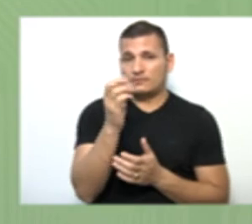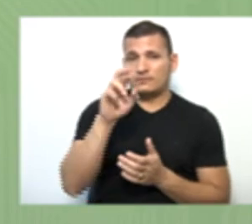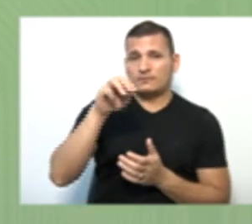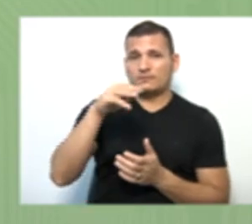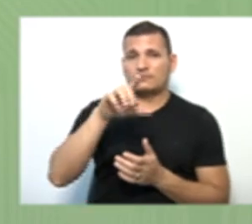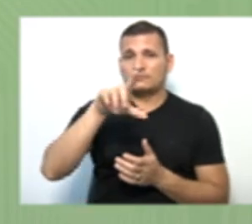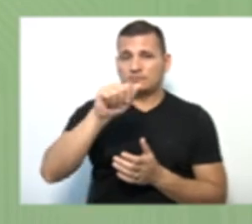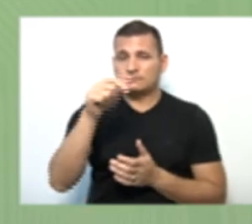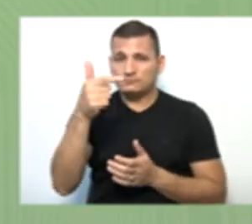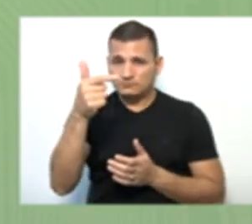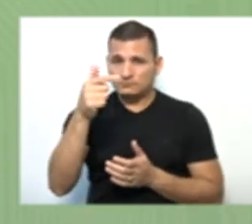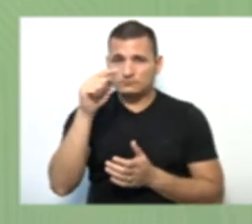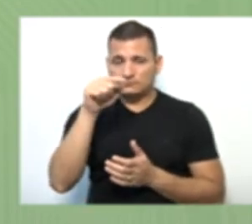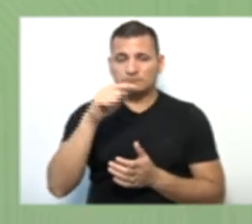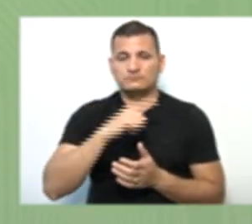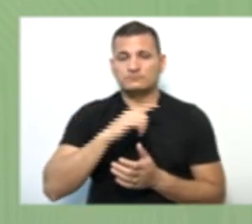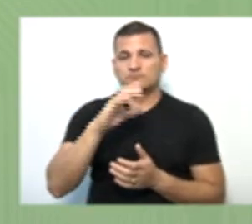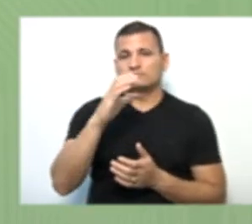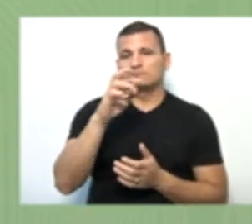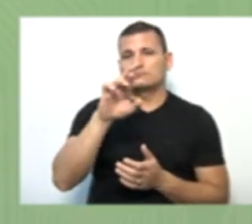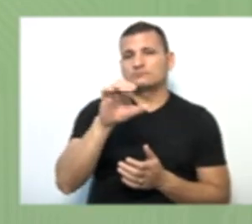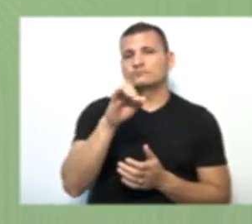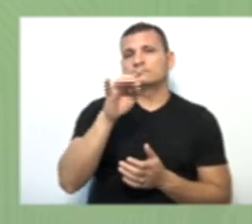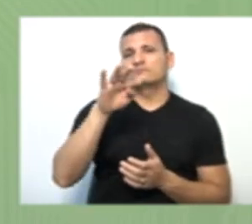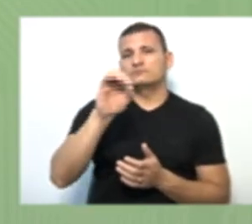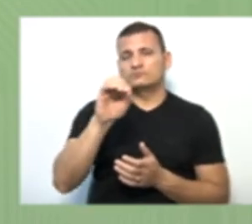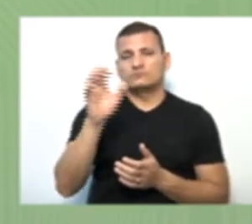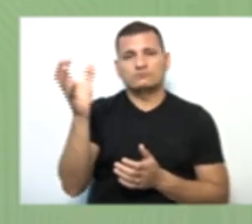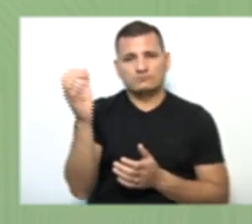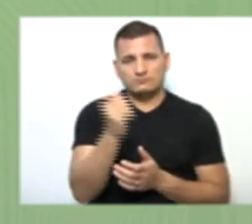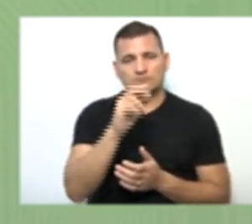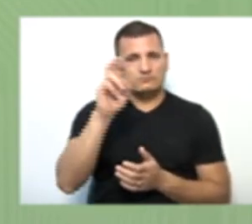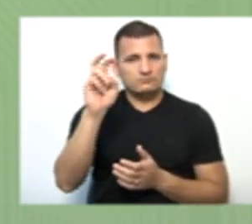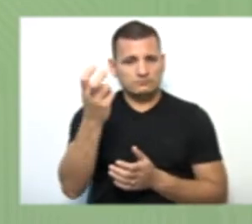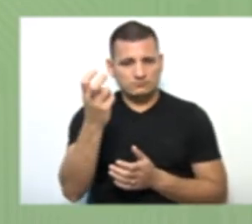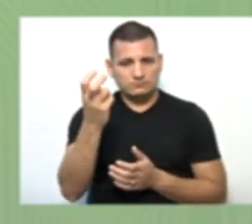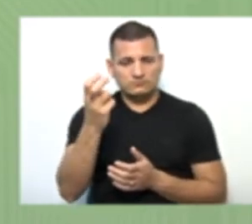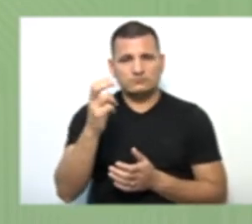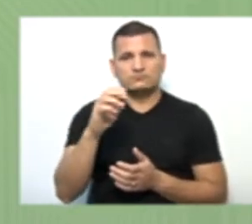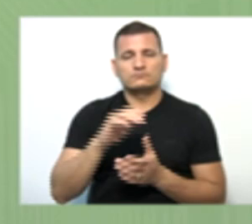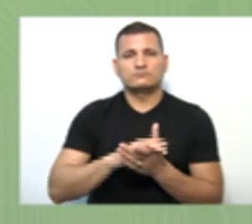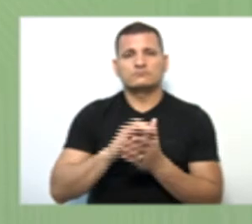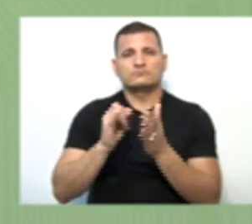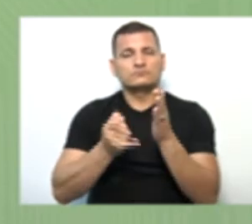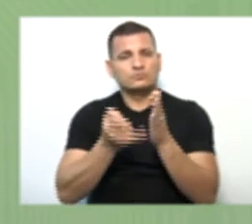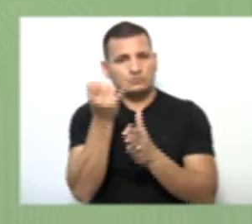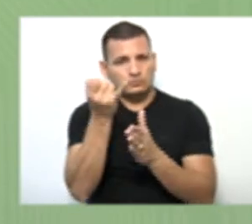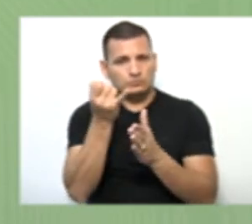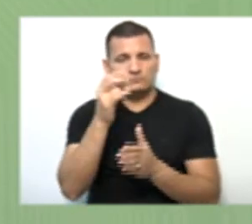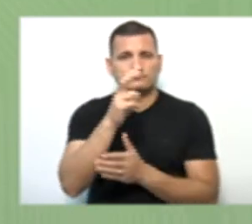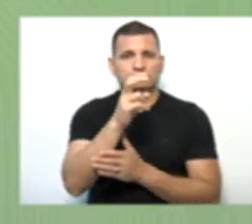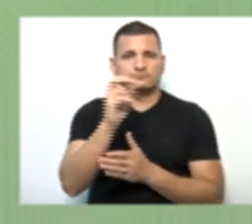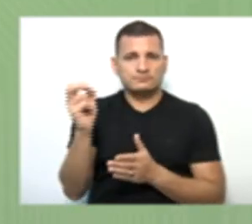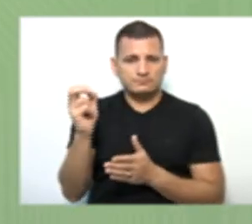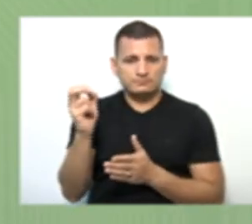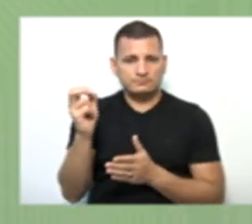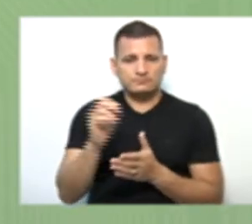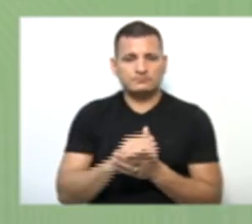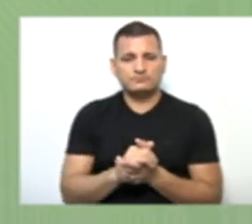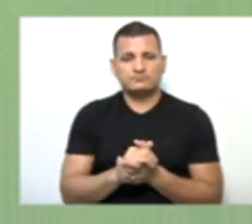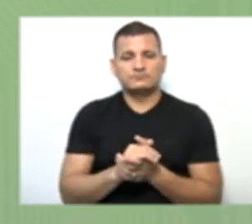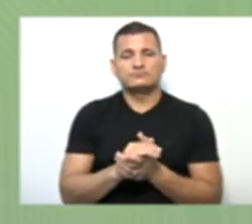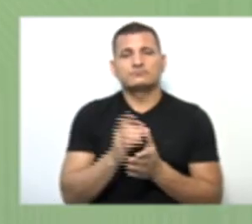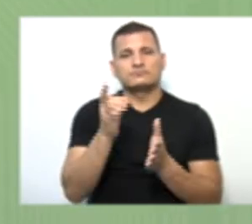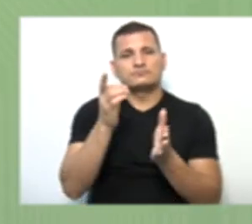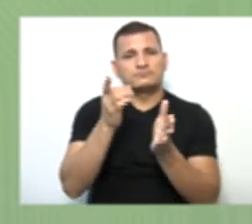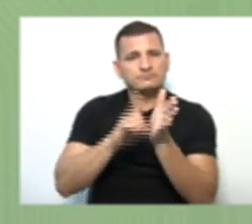vê créditos a receber, 5.000, e créditos, juros ativos, 500. Débito,